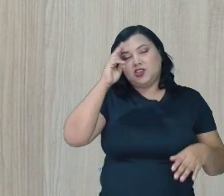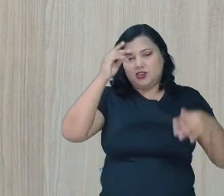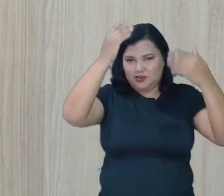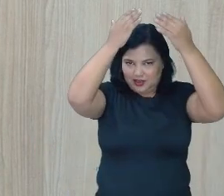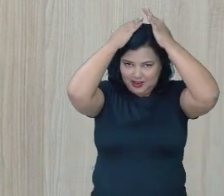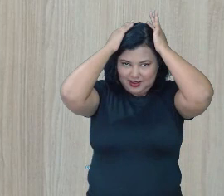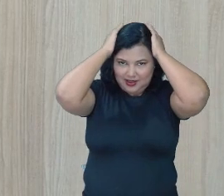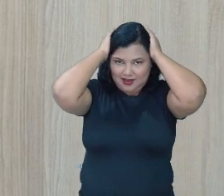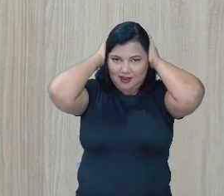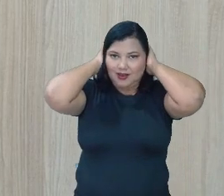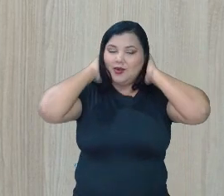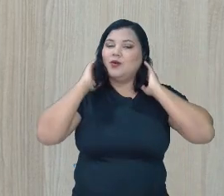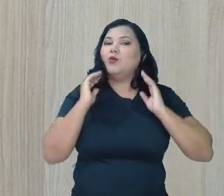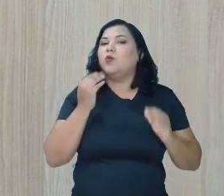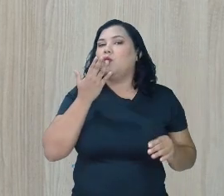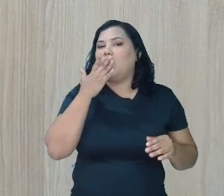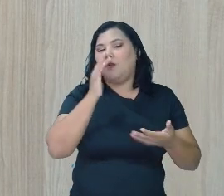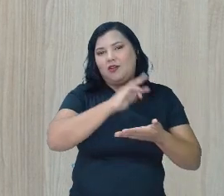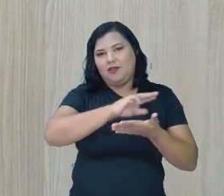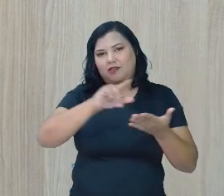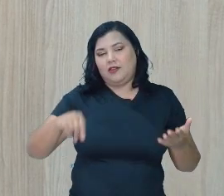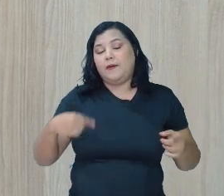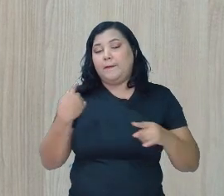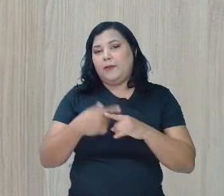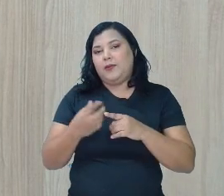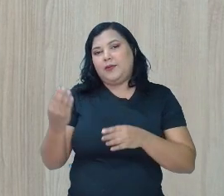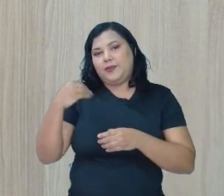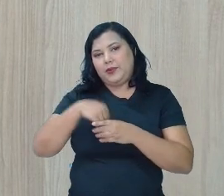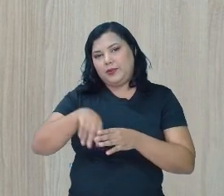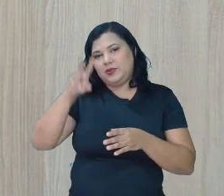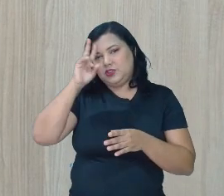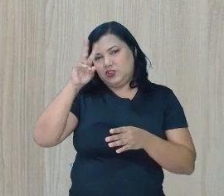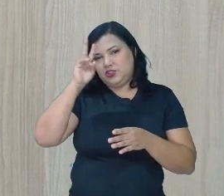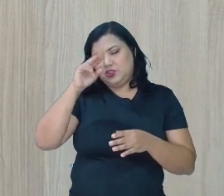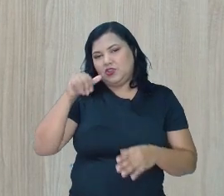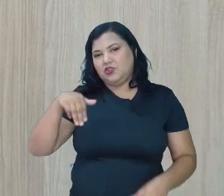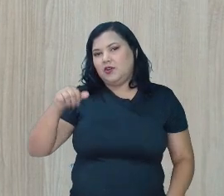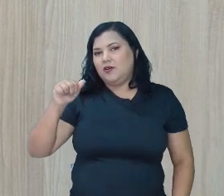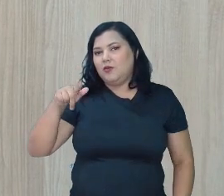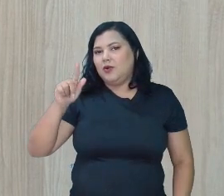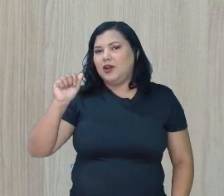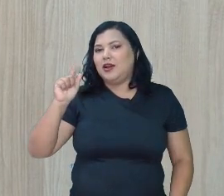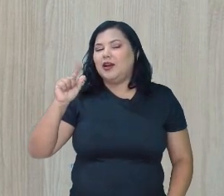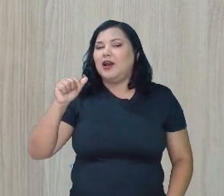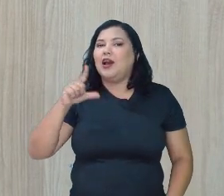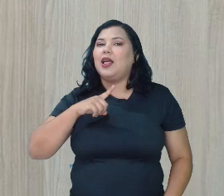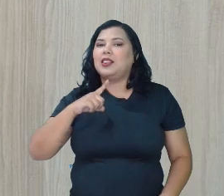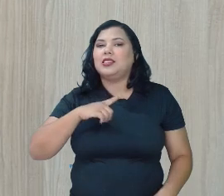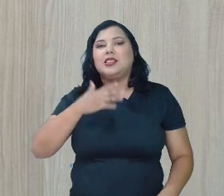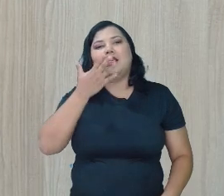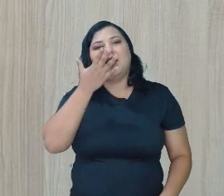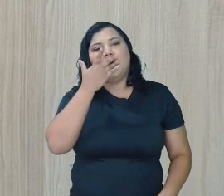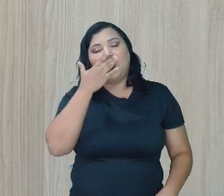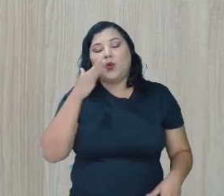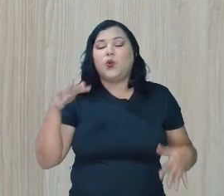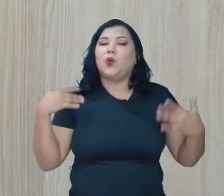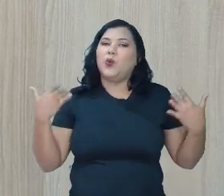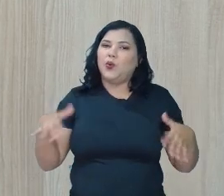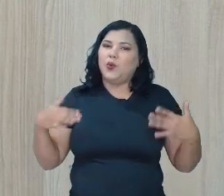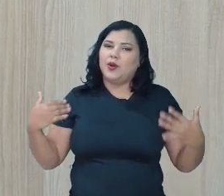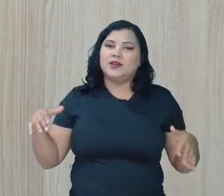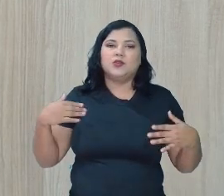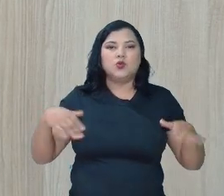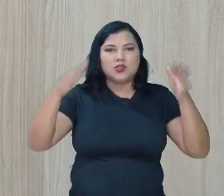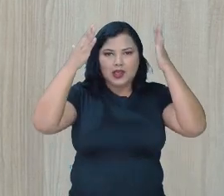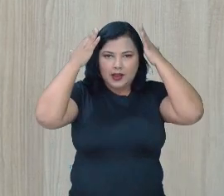colorido, né? Porque nos mangás, nas histórias japonesas, os desenhos têm bastante cor, assim. Então, os cabelos